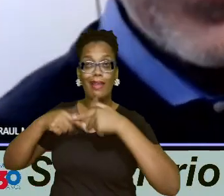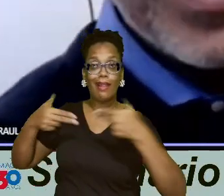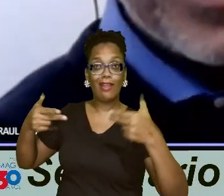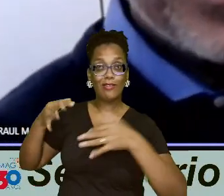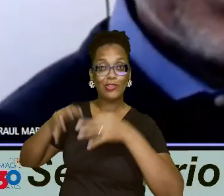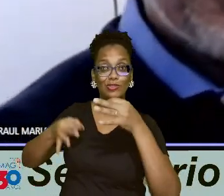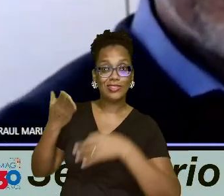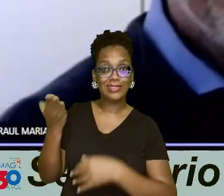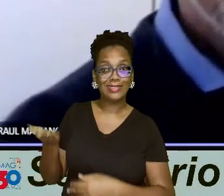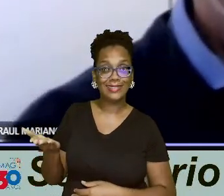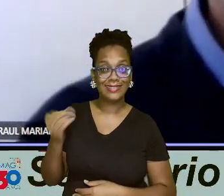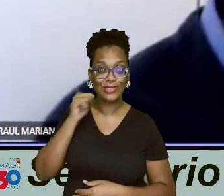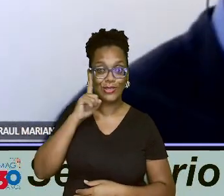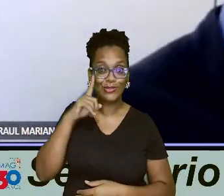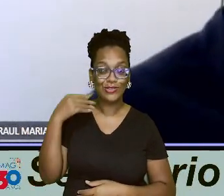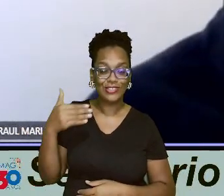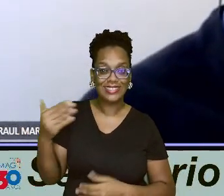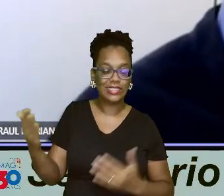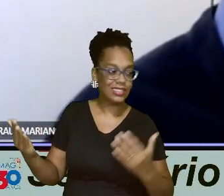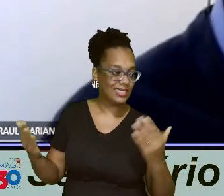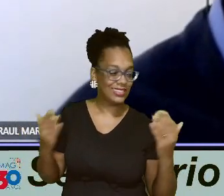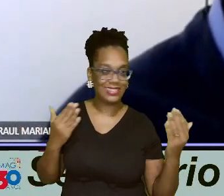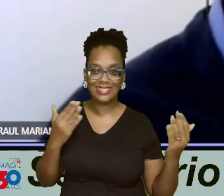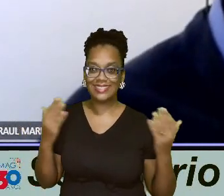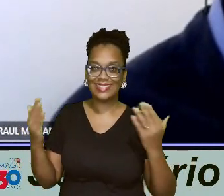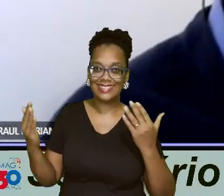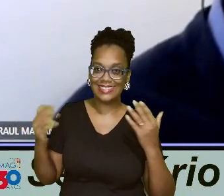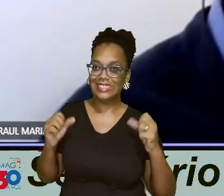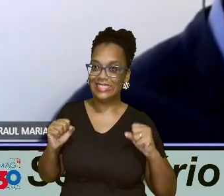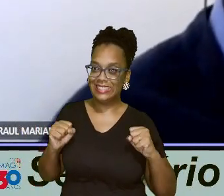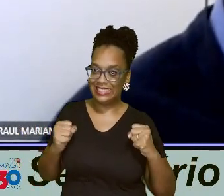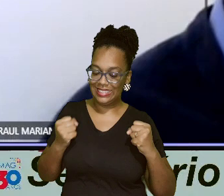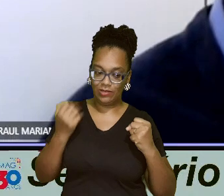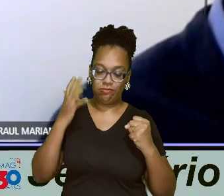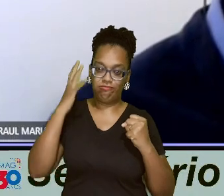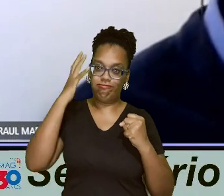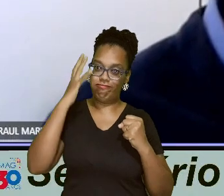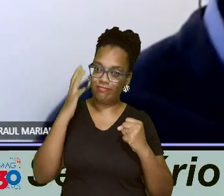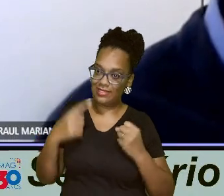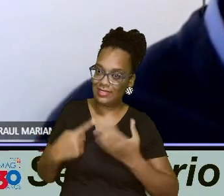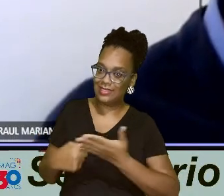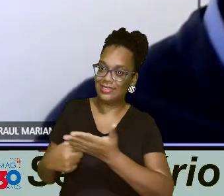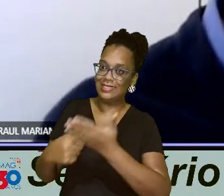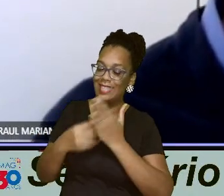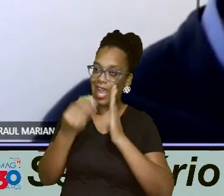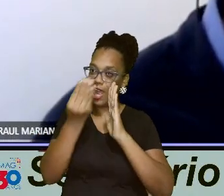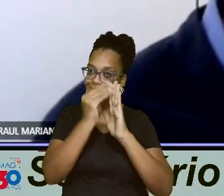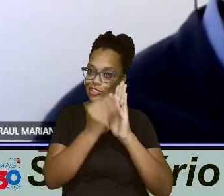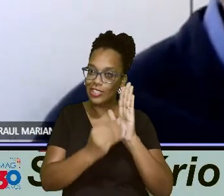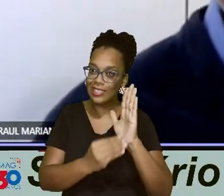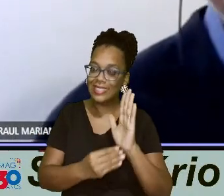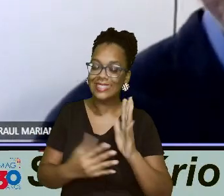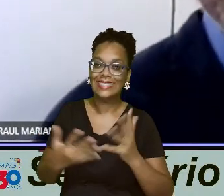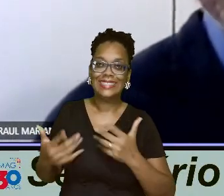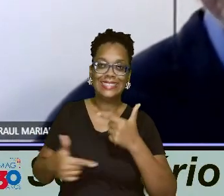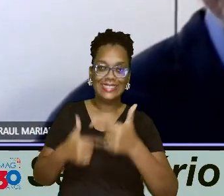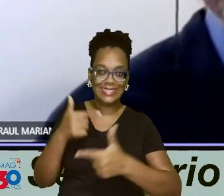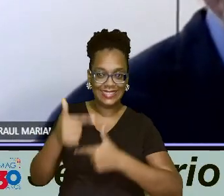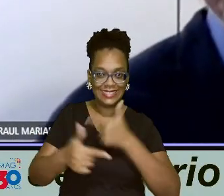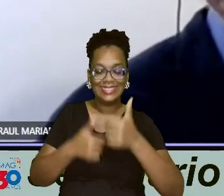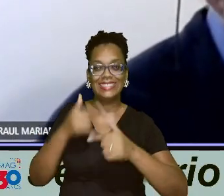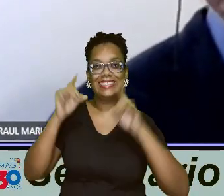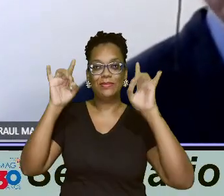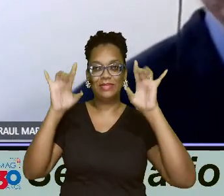Né? E isso demandou um esforço, uma conciliação de agendas, uma dedicação especial de